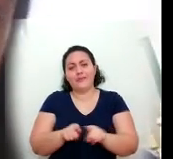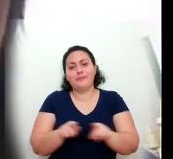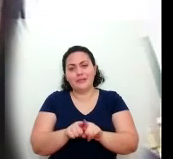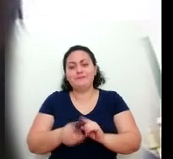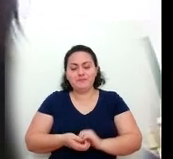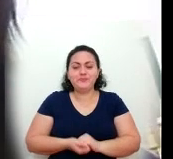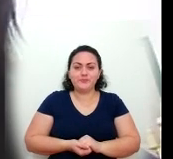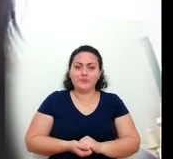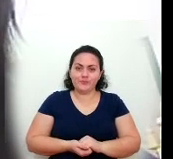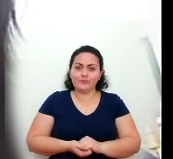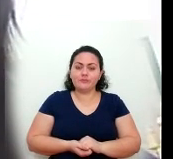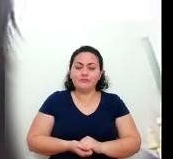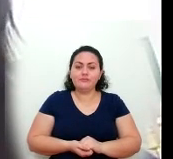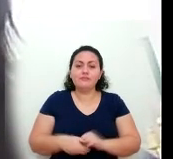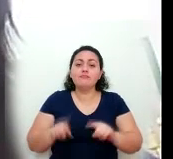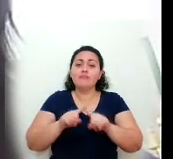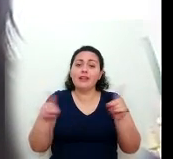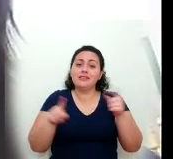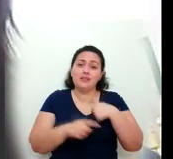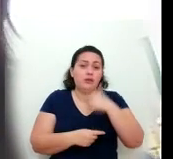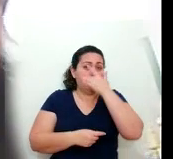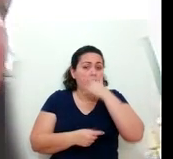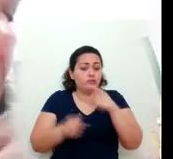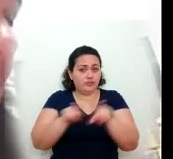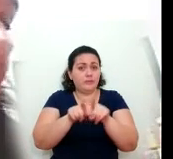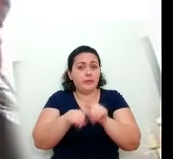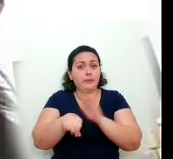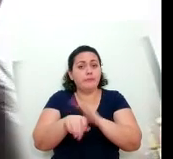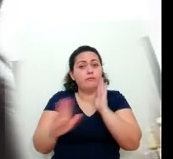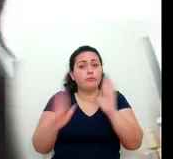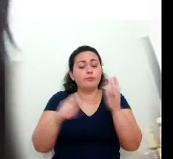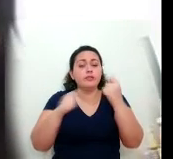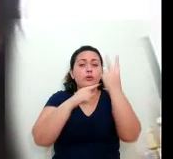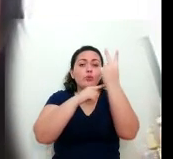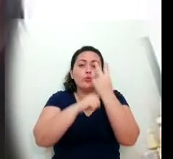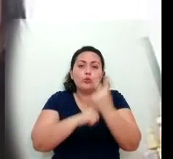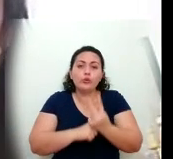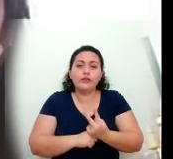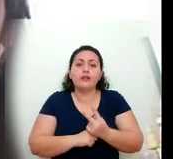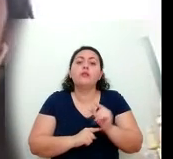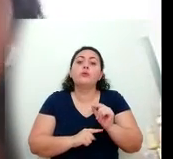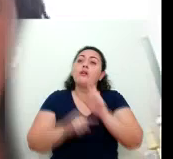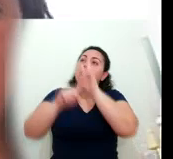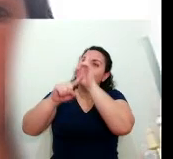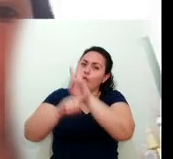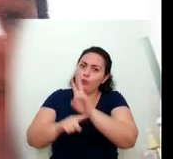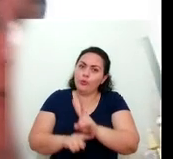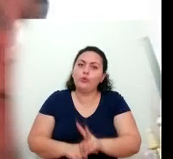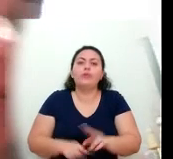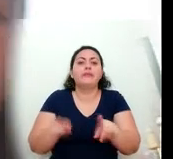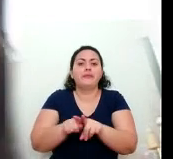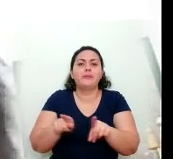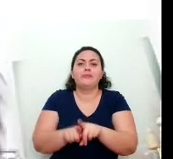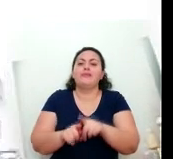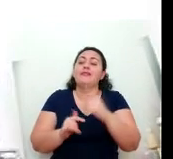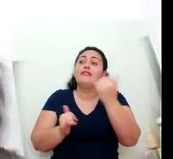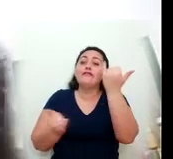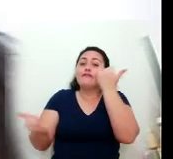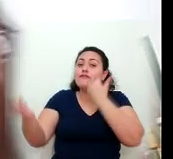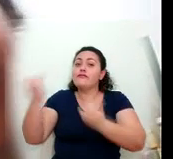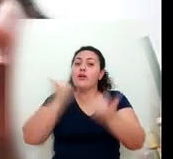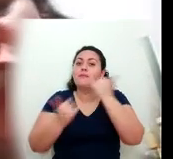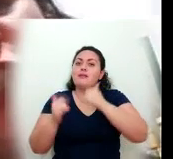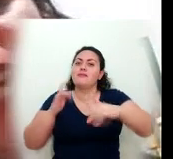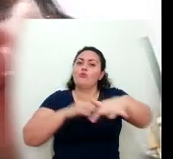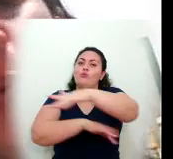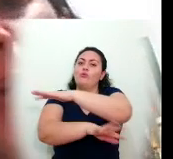bastante saudável, né, para todo mundo, assim. Mas acho que é uma época também de cuidar um pouquinho com as informações que circulam, né,